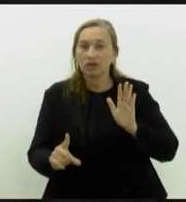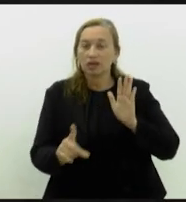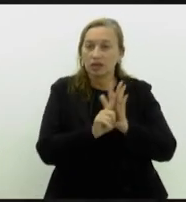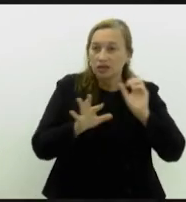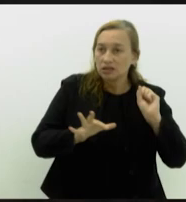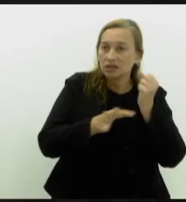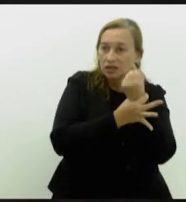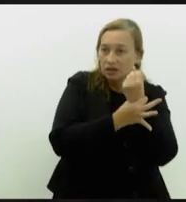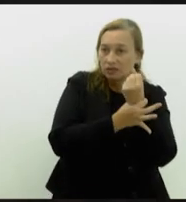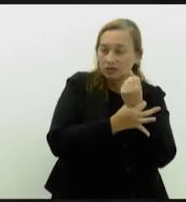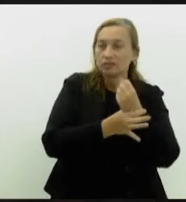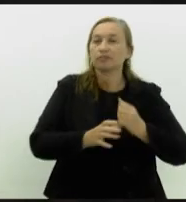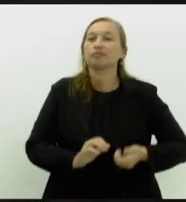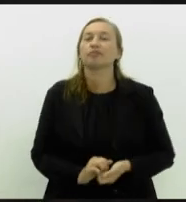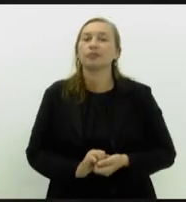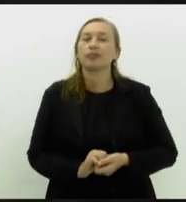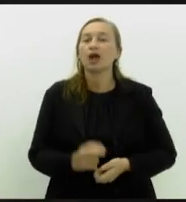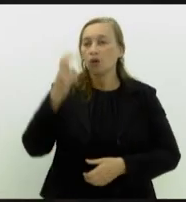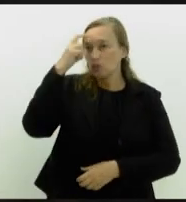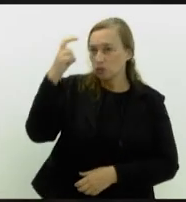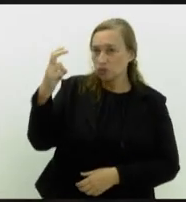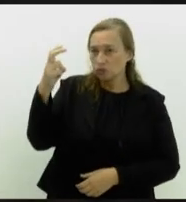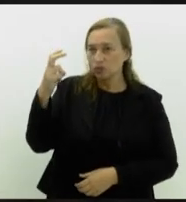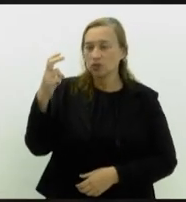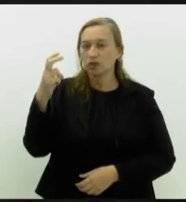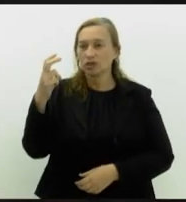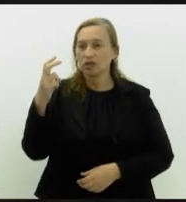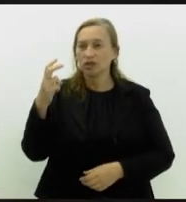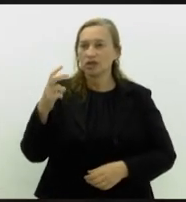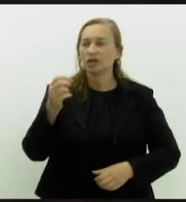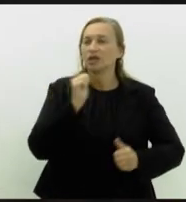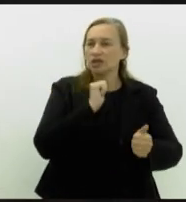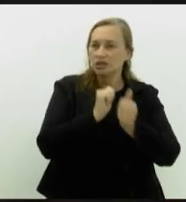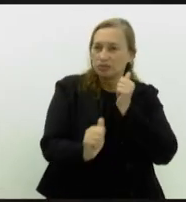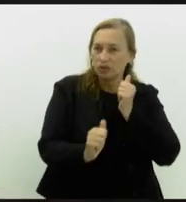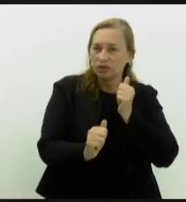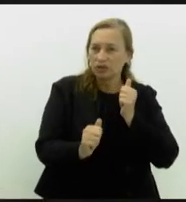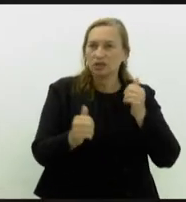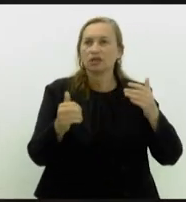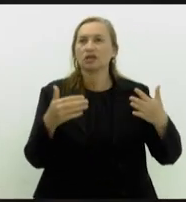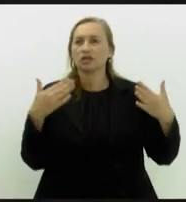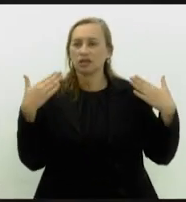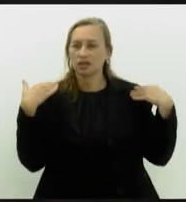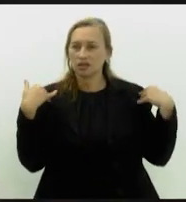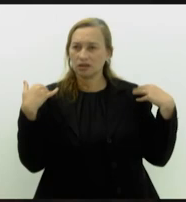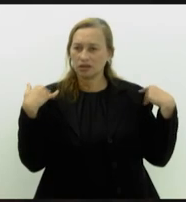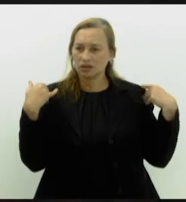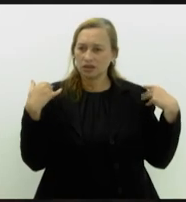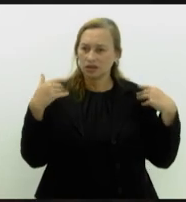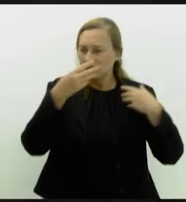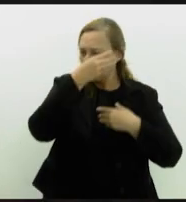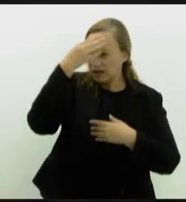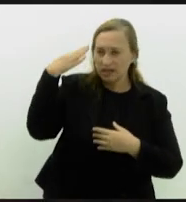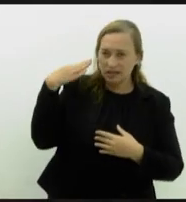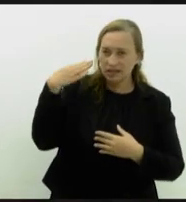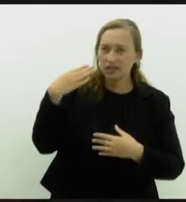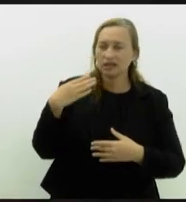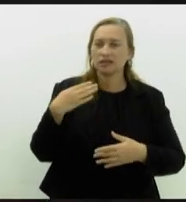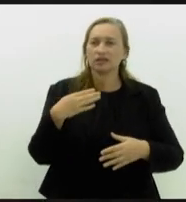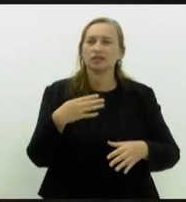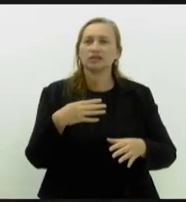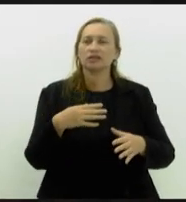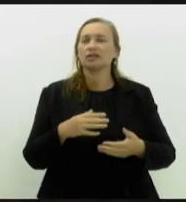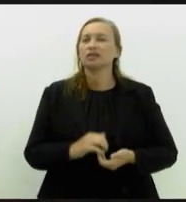Social, Seguridade Social, Cultura, Esporte e Lazer e Orçamento, Finanças, Fiscalização Financeira e Controle,